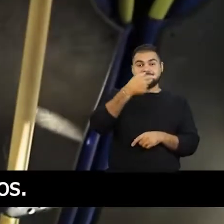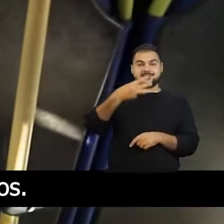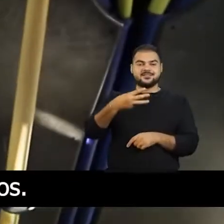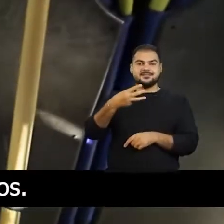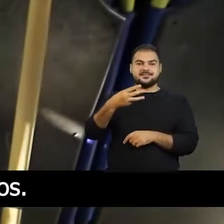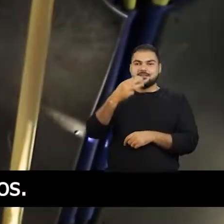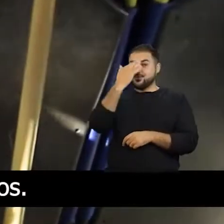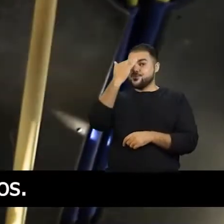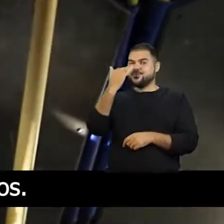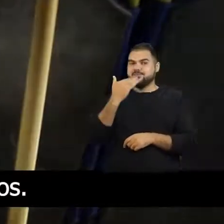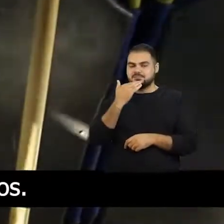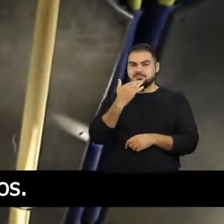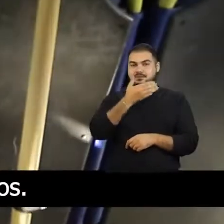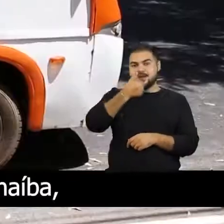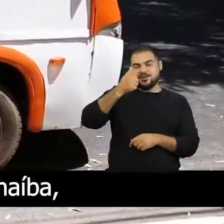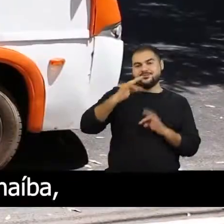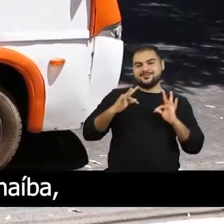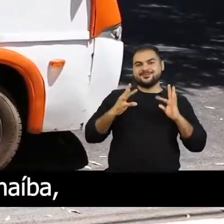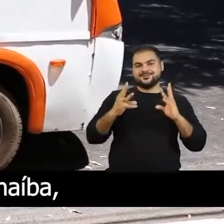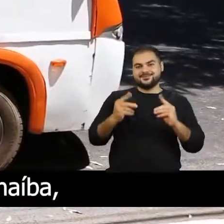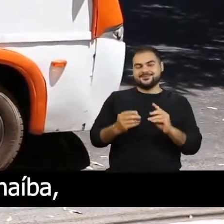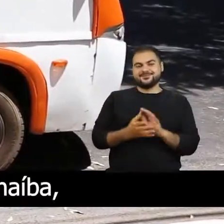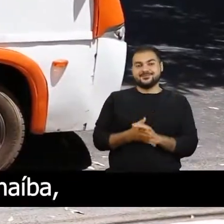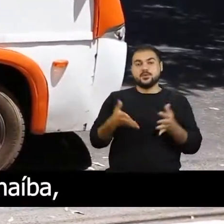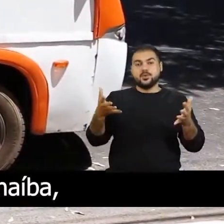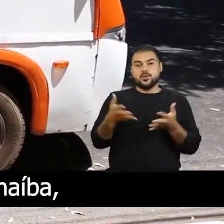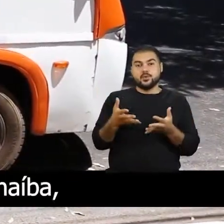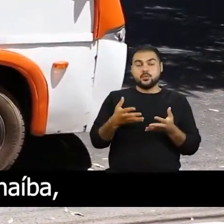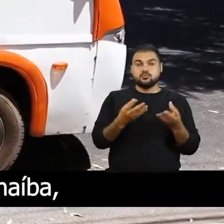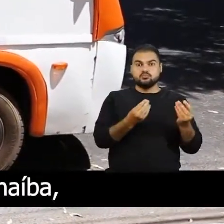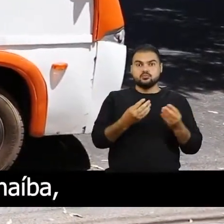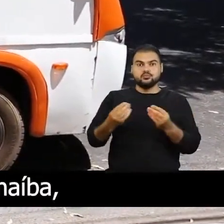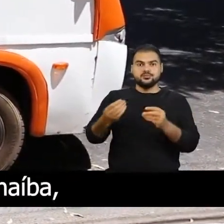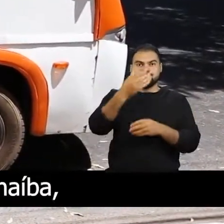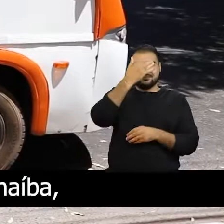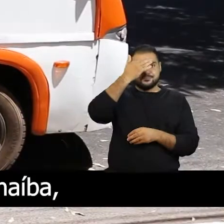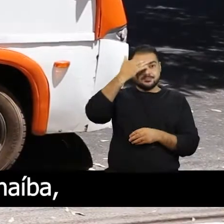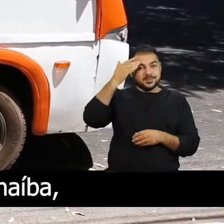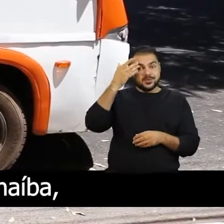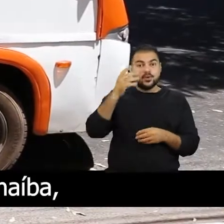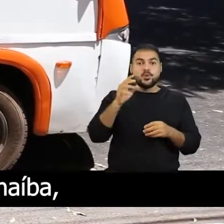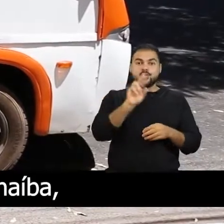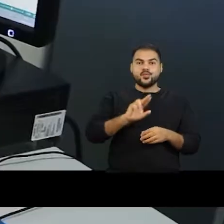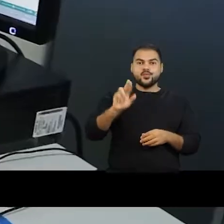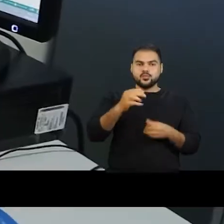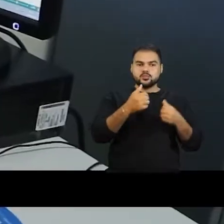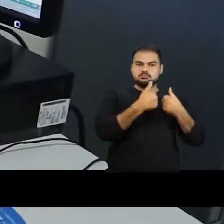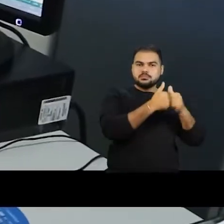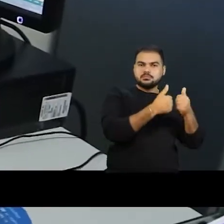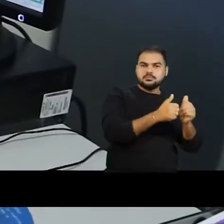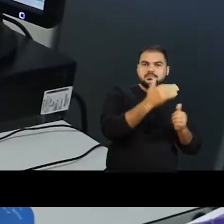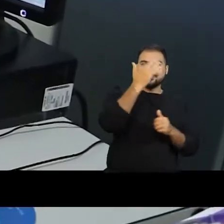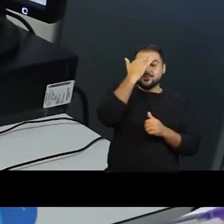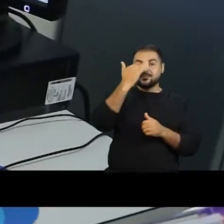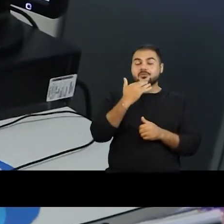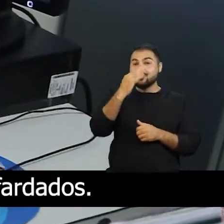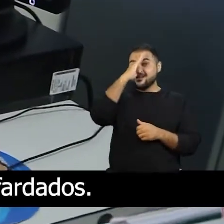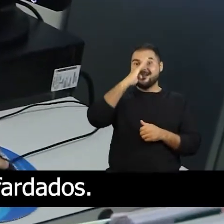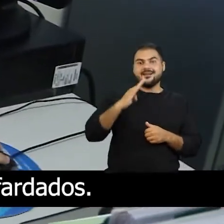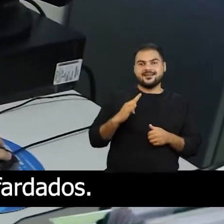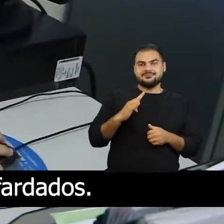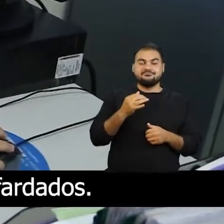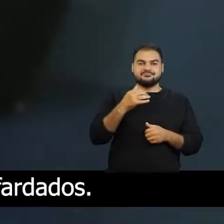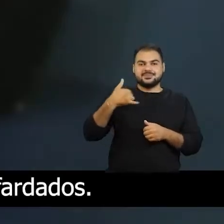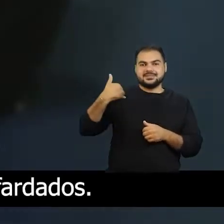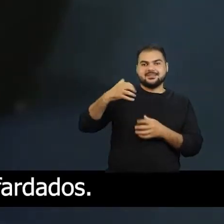melhorando as condições para os passageiros. Hoje, mais pessoas utilizam os coletivos de Parnaíba com direito à gratuidade,